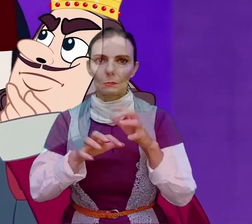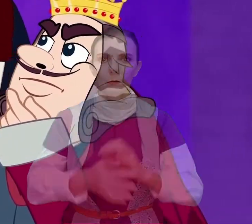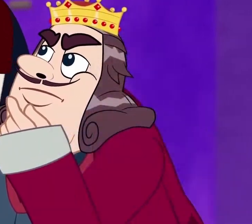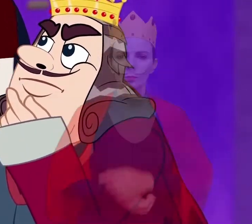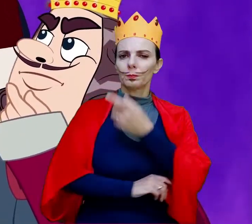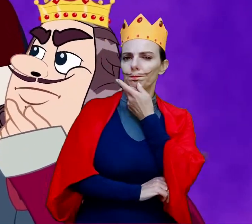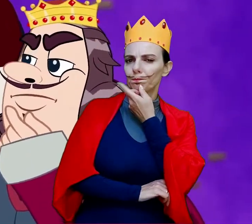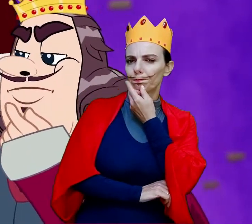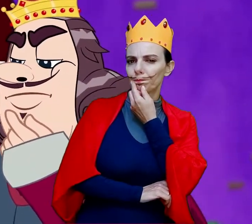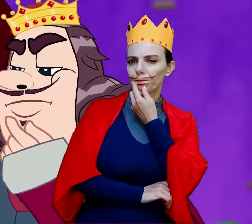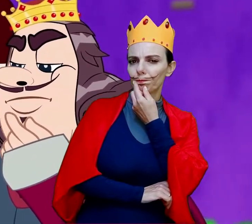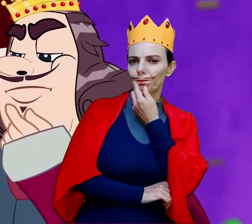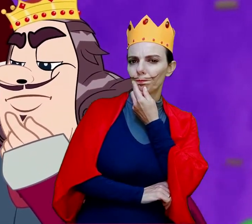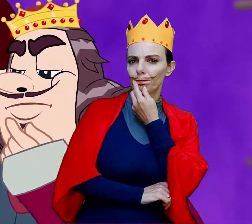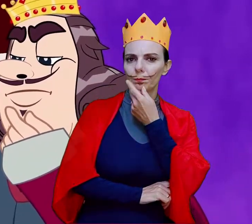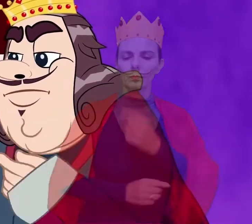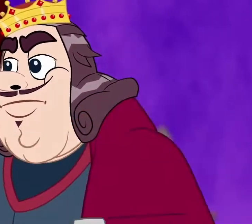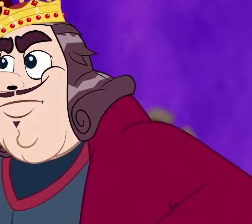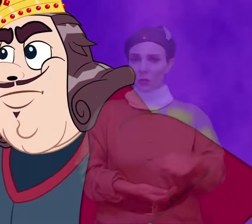atacar.